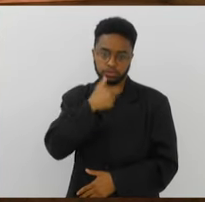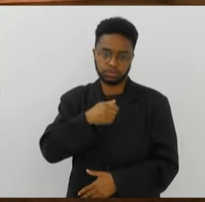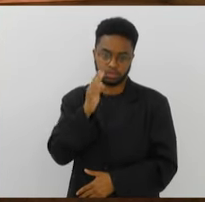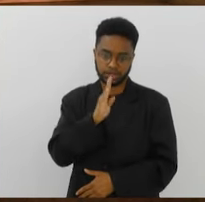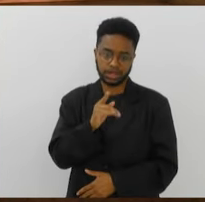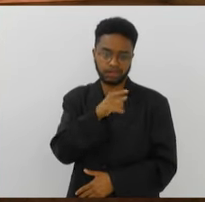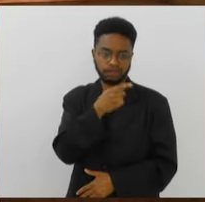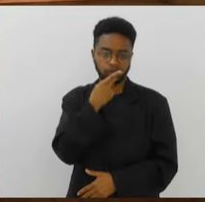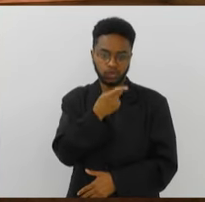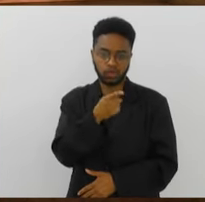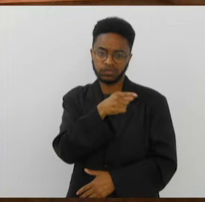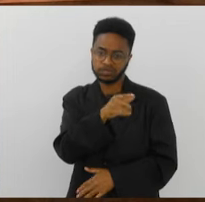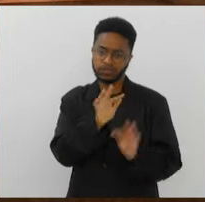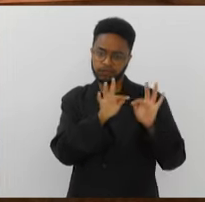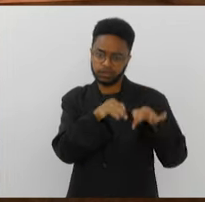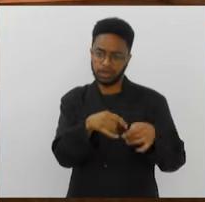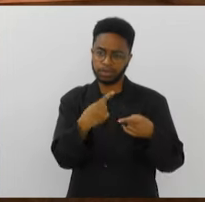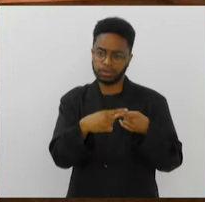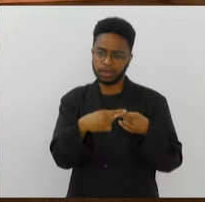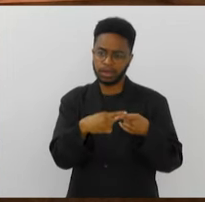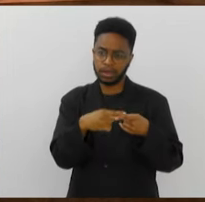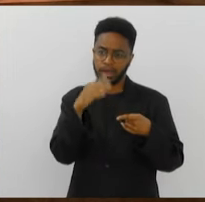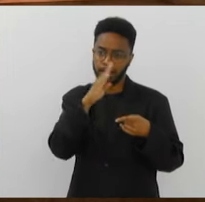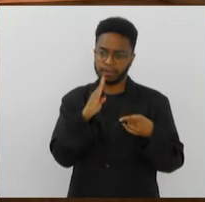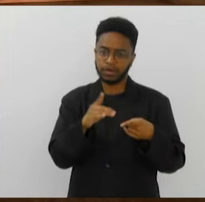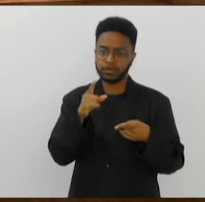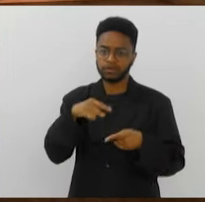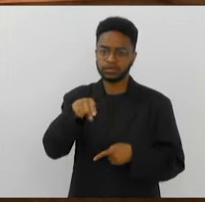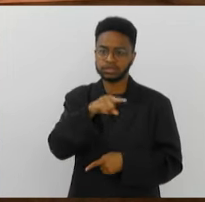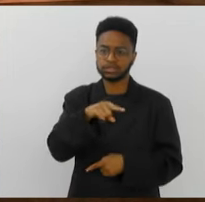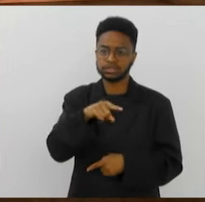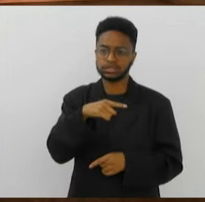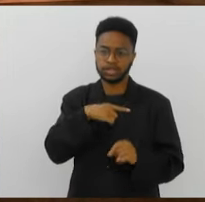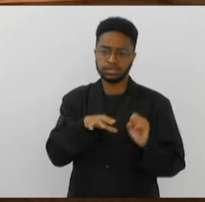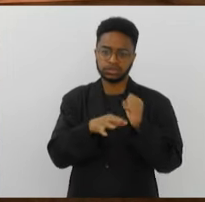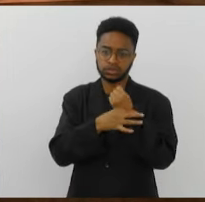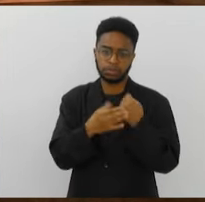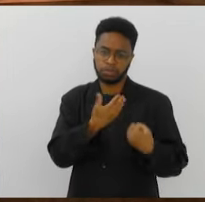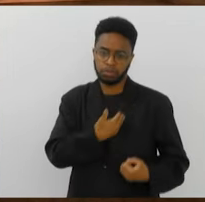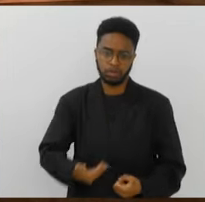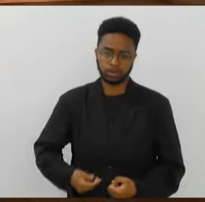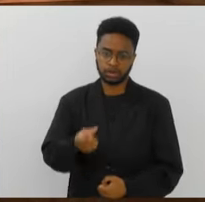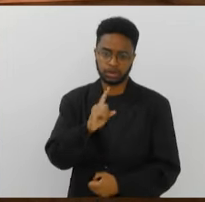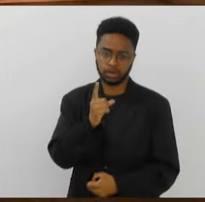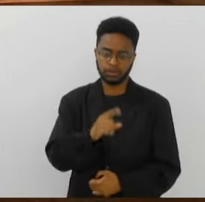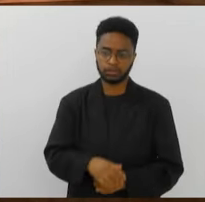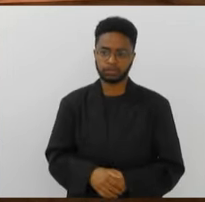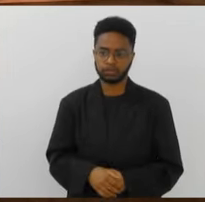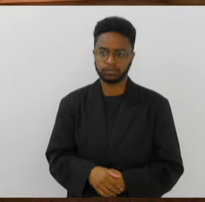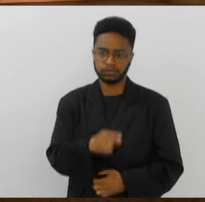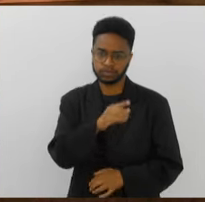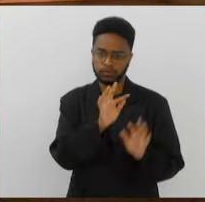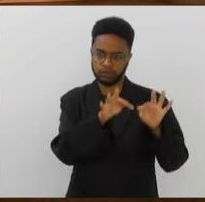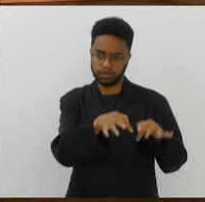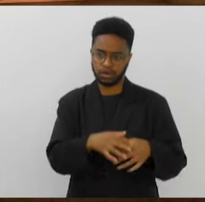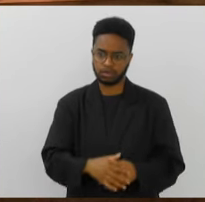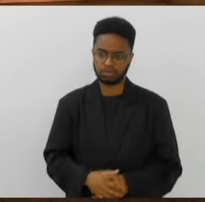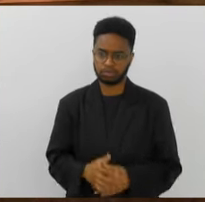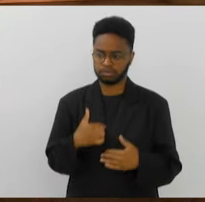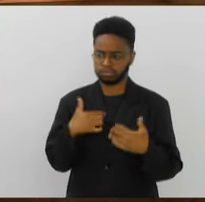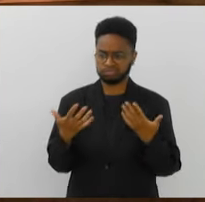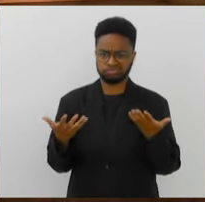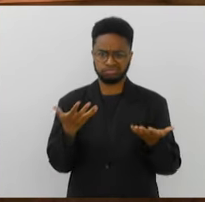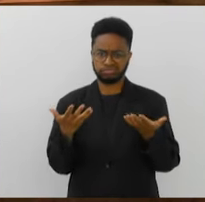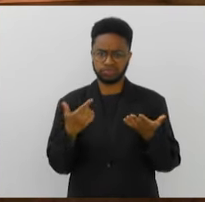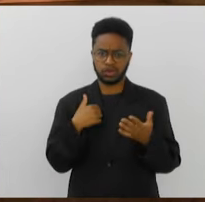falou, você é para o final o que vocês lá no Brasil fazem sem recurso de segurança pública, vocês não trabalham em segurança pública. Você é para o final. Aí eu